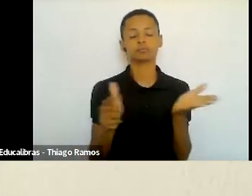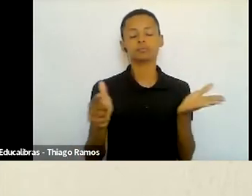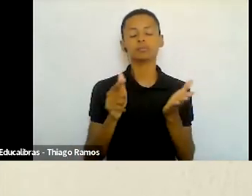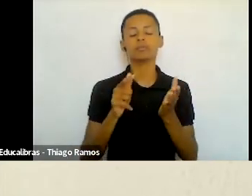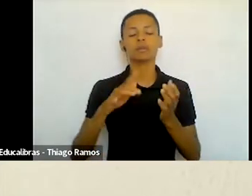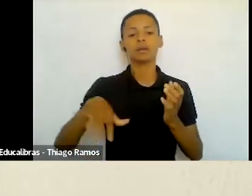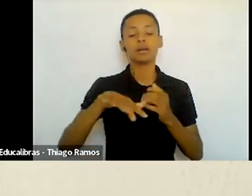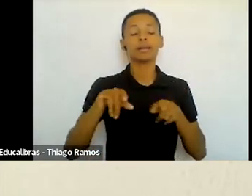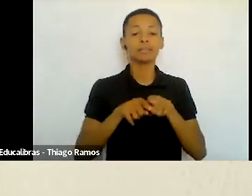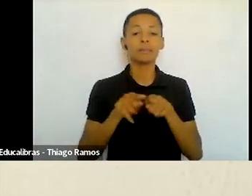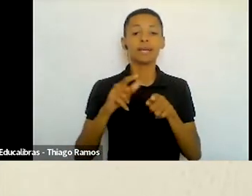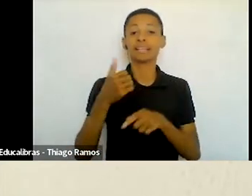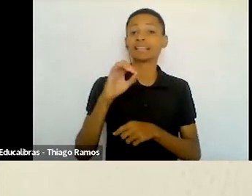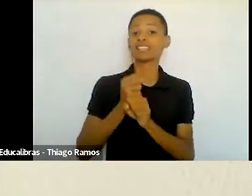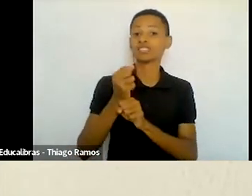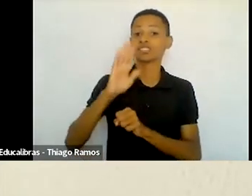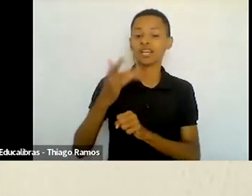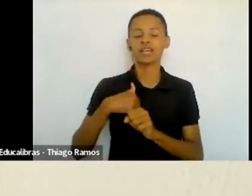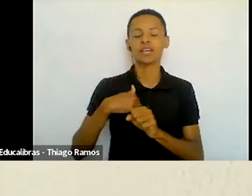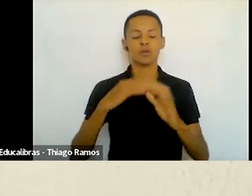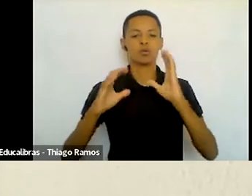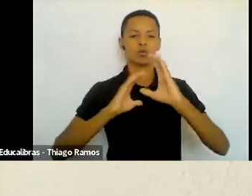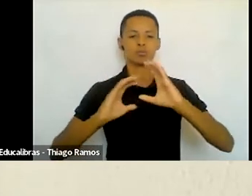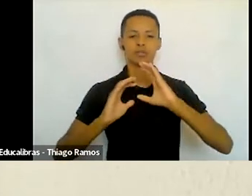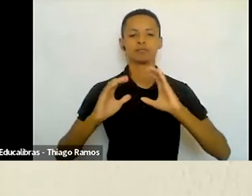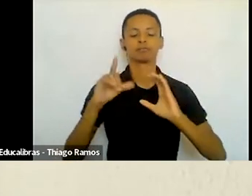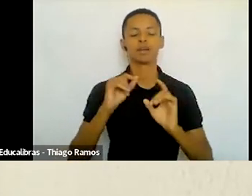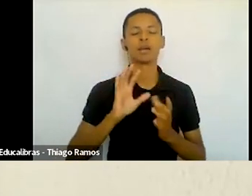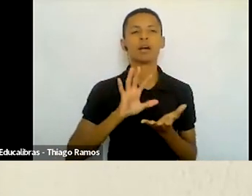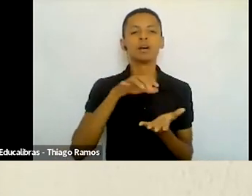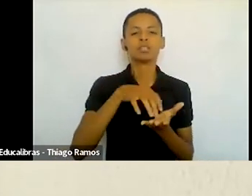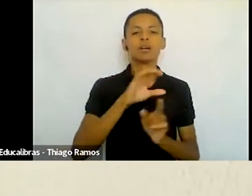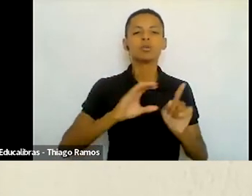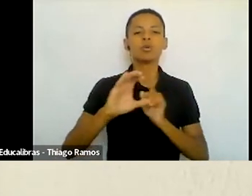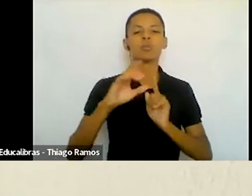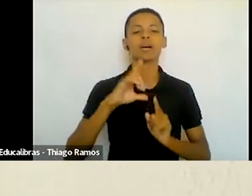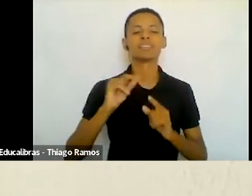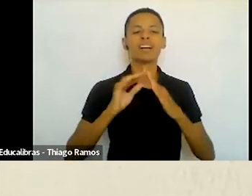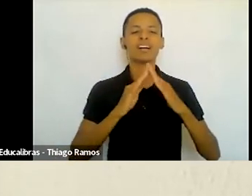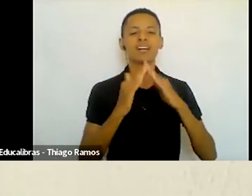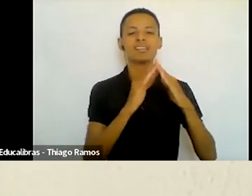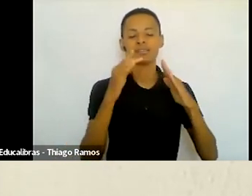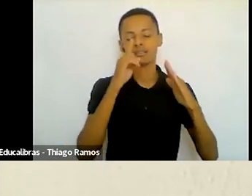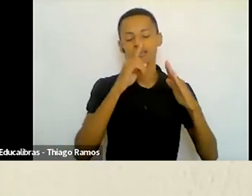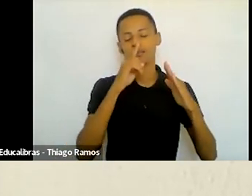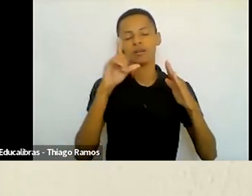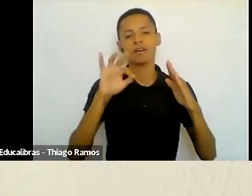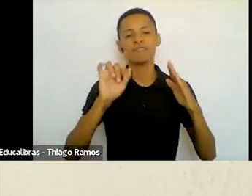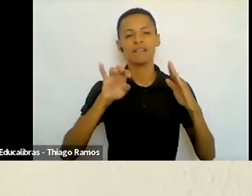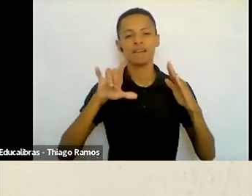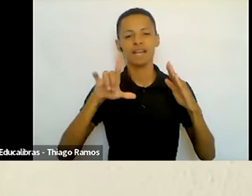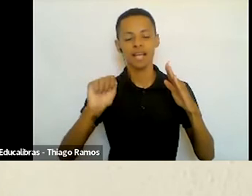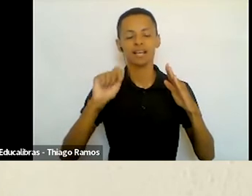sou comunicadora comunitária de uma favela no Rio de Janeiro há 20 anos. Então, desde a minha adolescência, atuo na